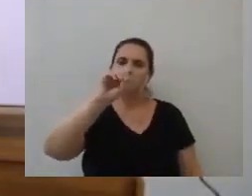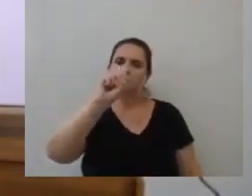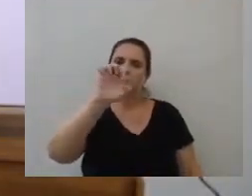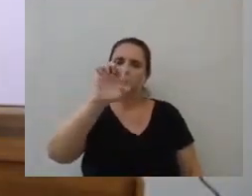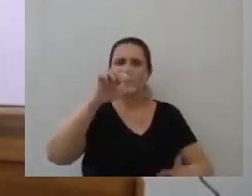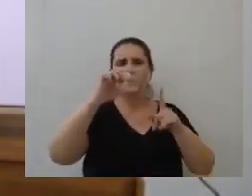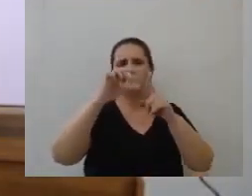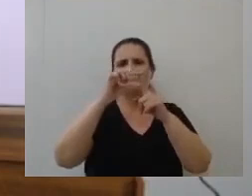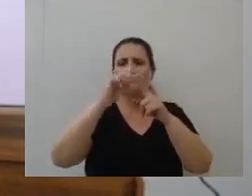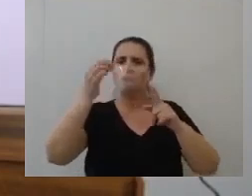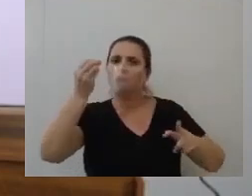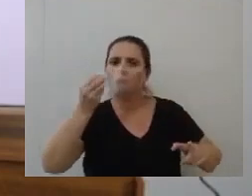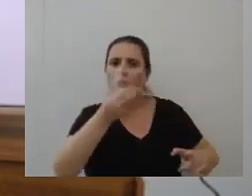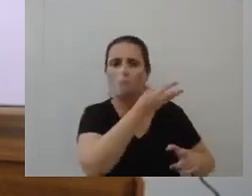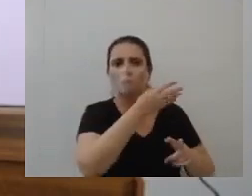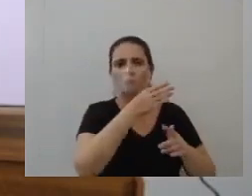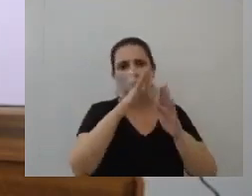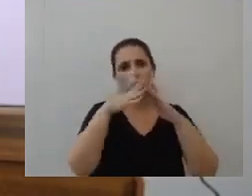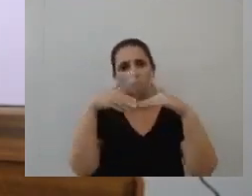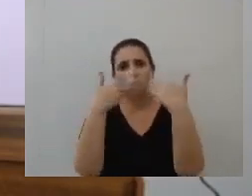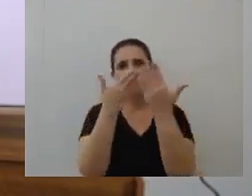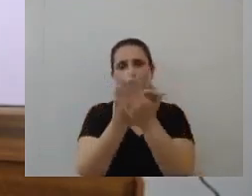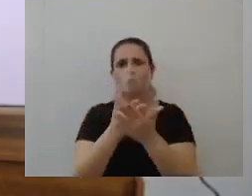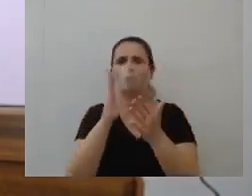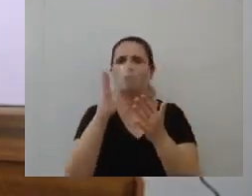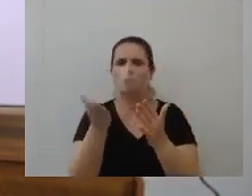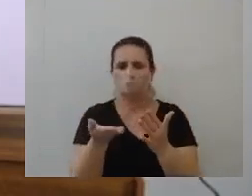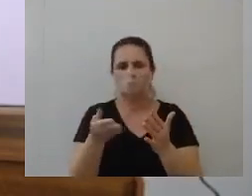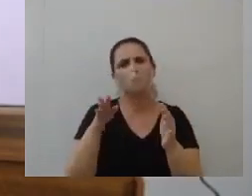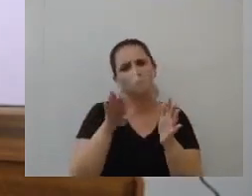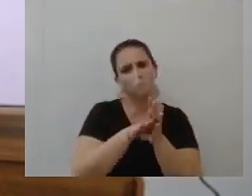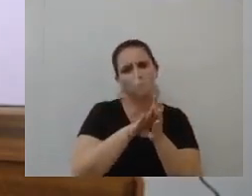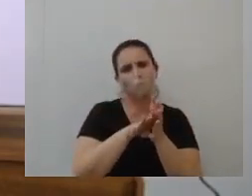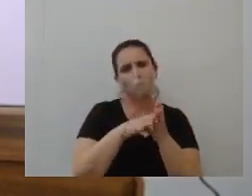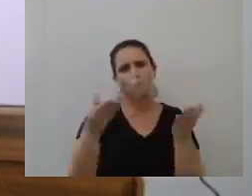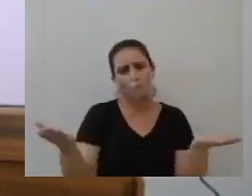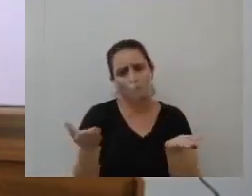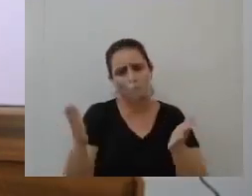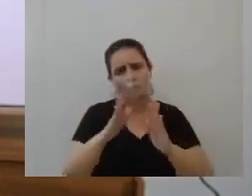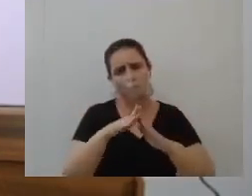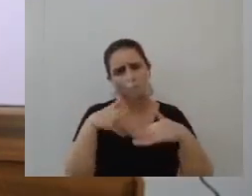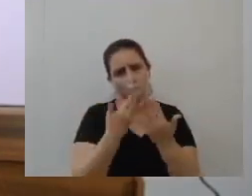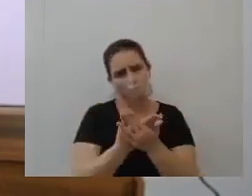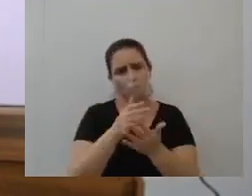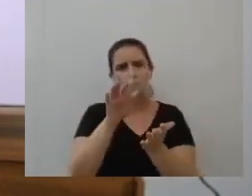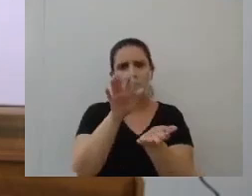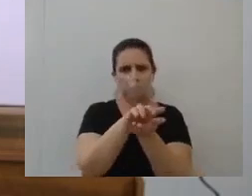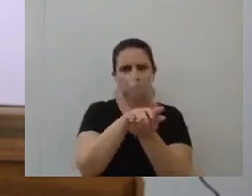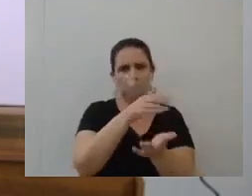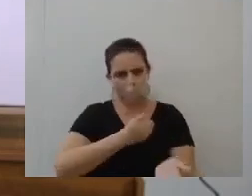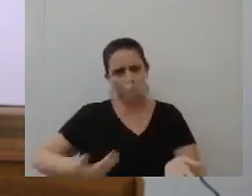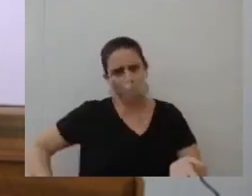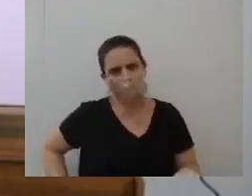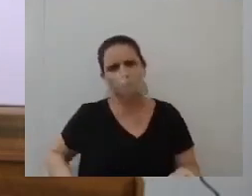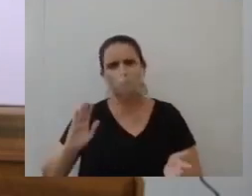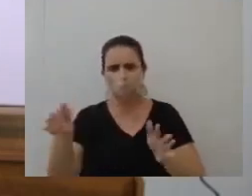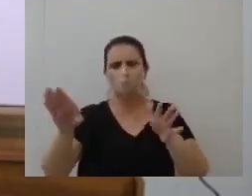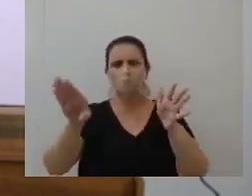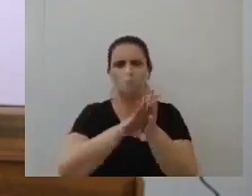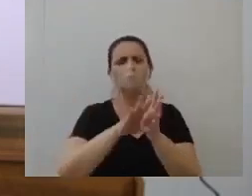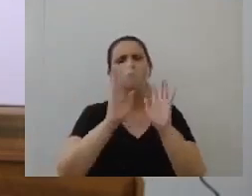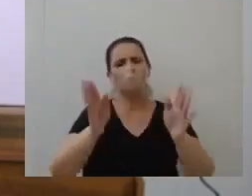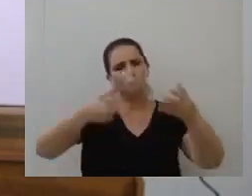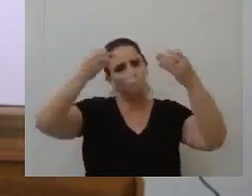nova. Em muitas escolas isso já está chegando. E aqui nas nossas escolas do governo do estado já chegou. Nós